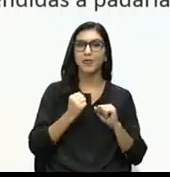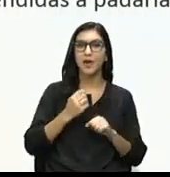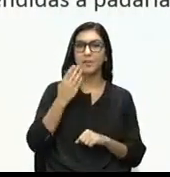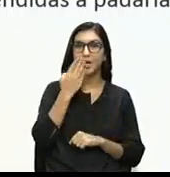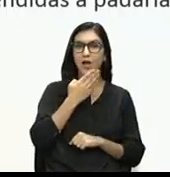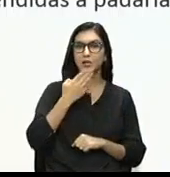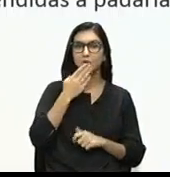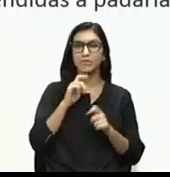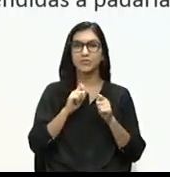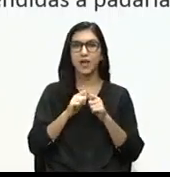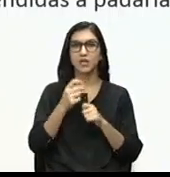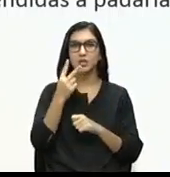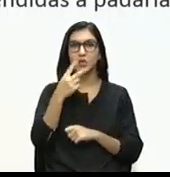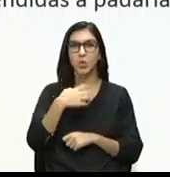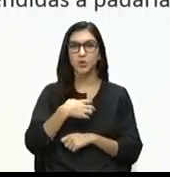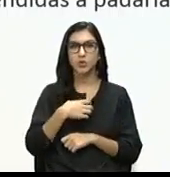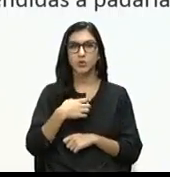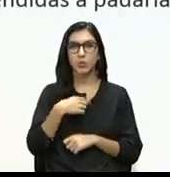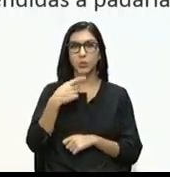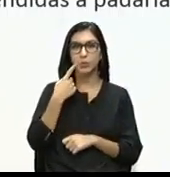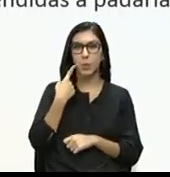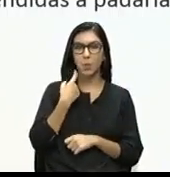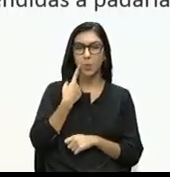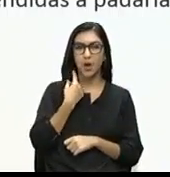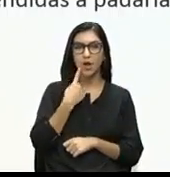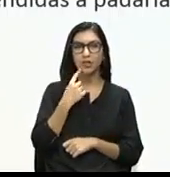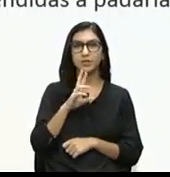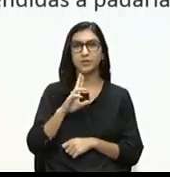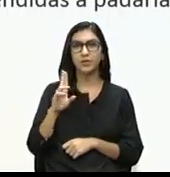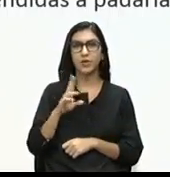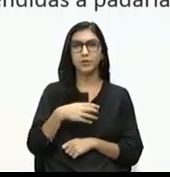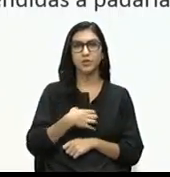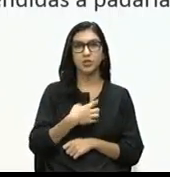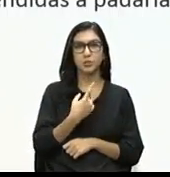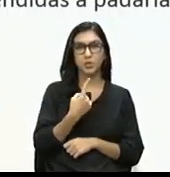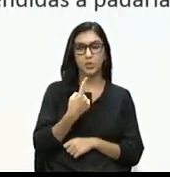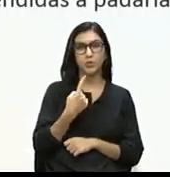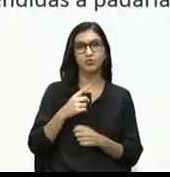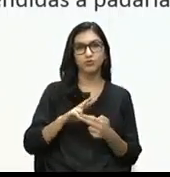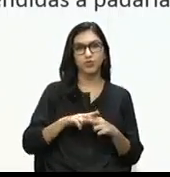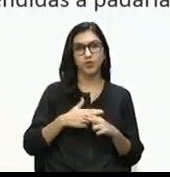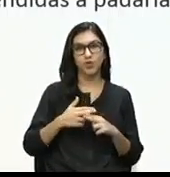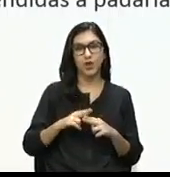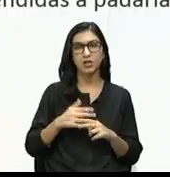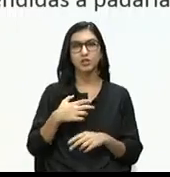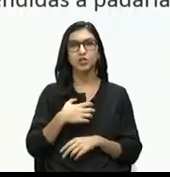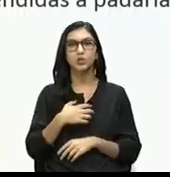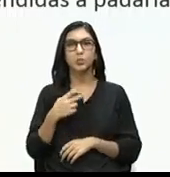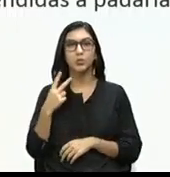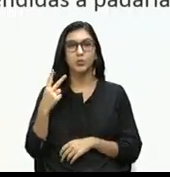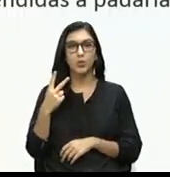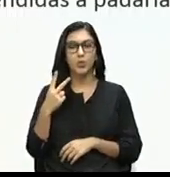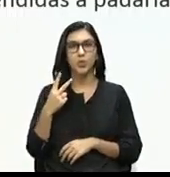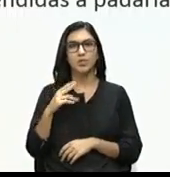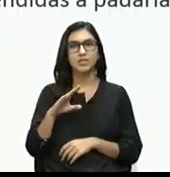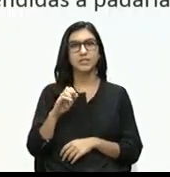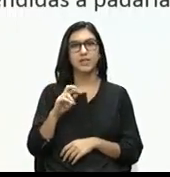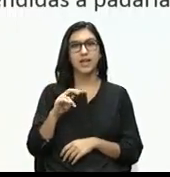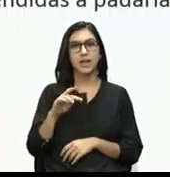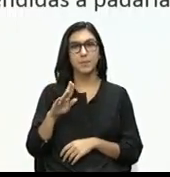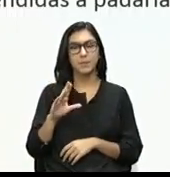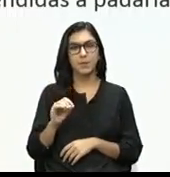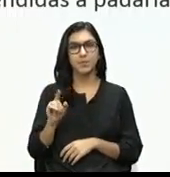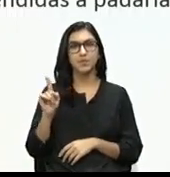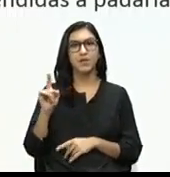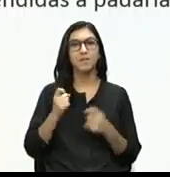doces produz 2 tipos de balas, denominados tipo 1 de chocolate e tipo 2 de caramelo.